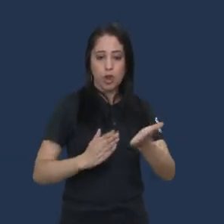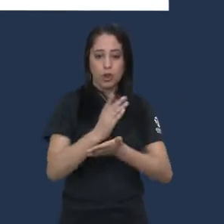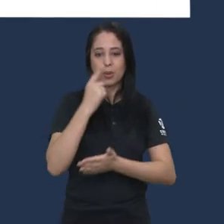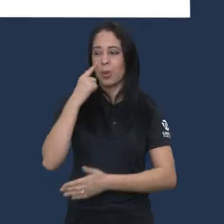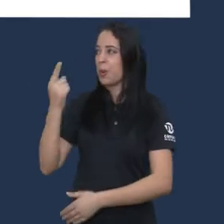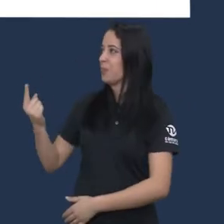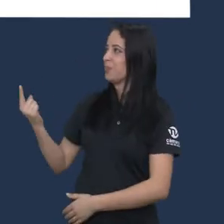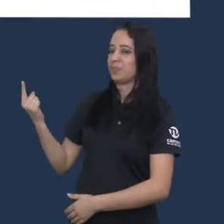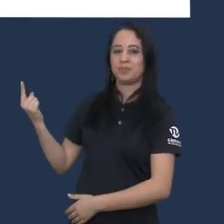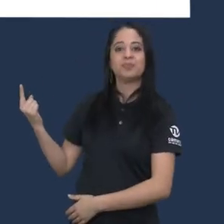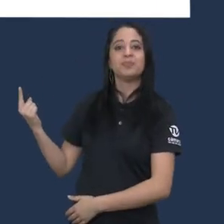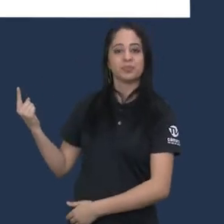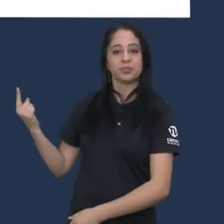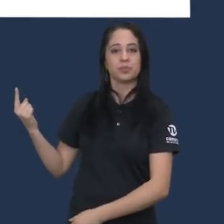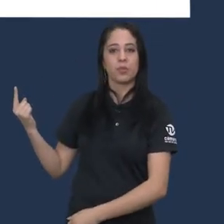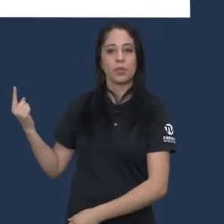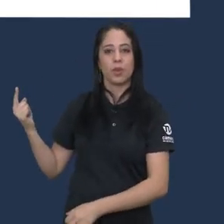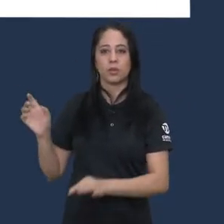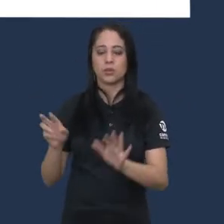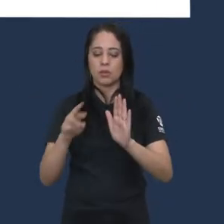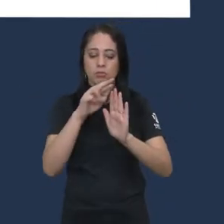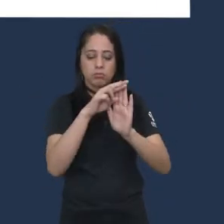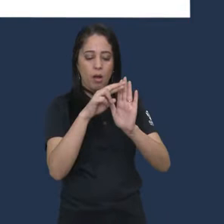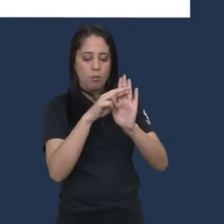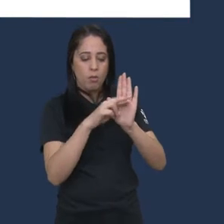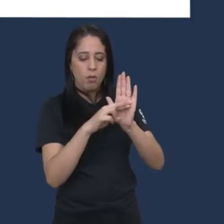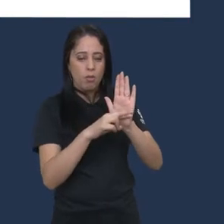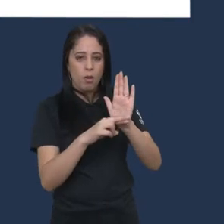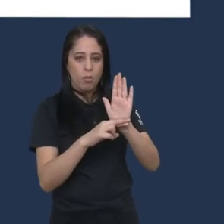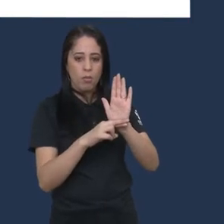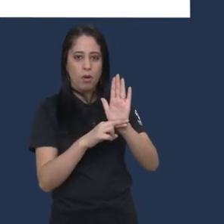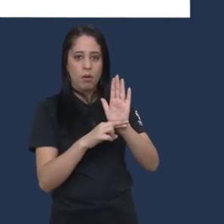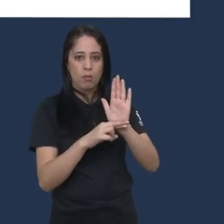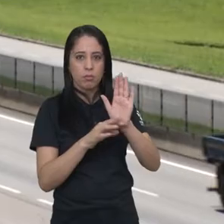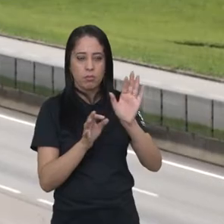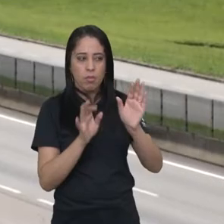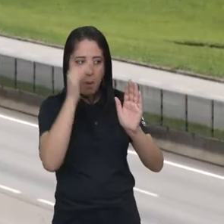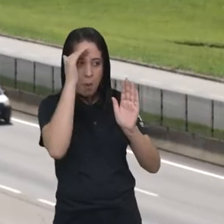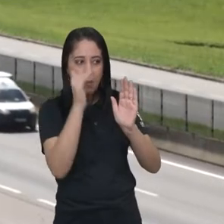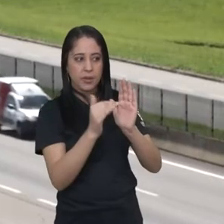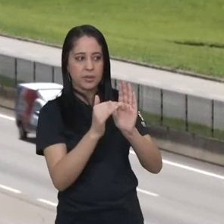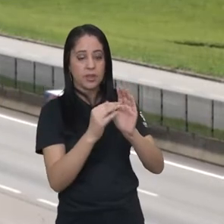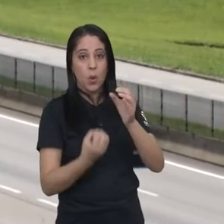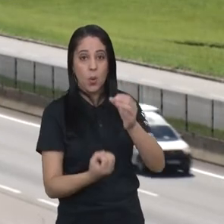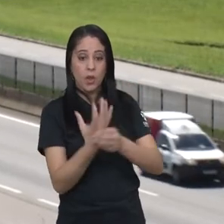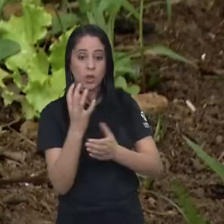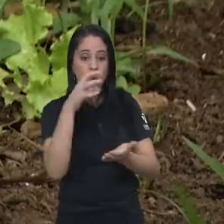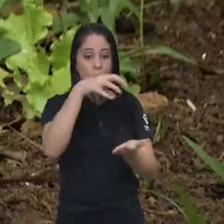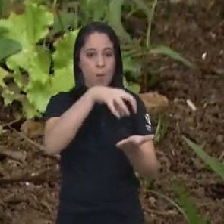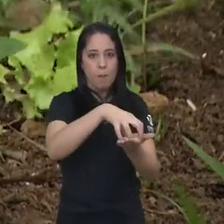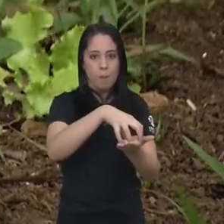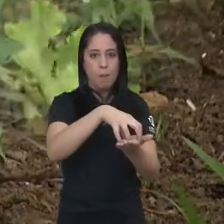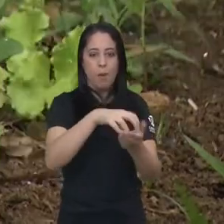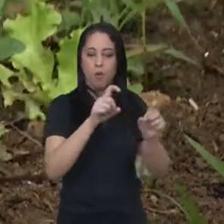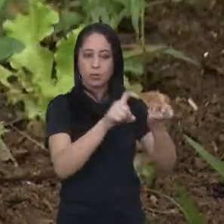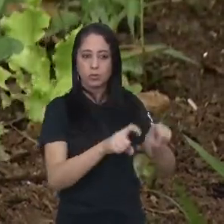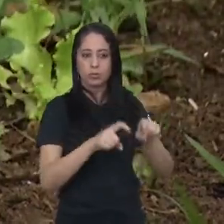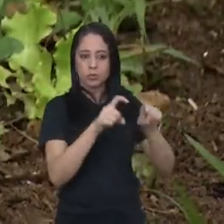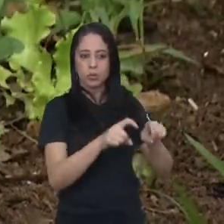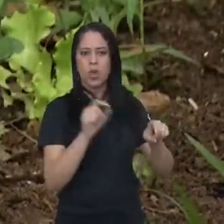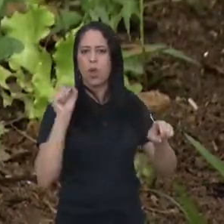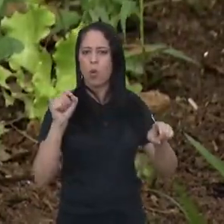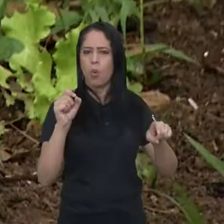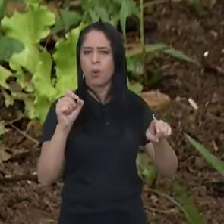aprovou um projeto enviado pelo governo Municipal que regulamentou o ponto Rural ação permitiu que são José realizar-se